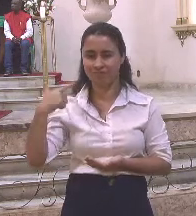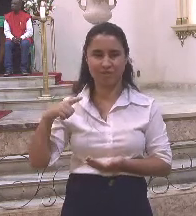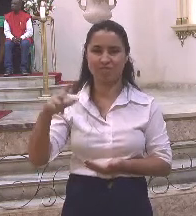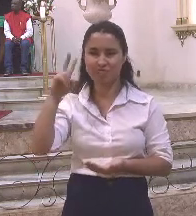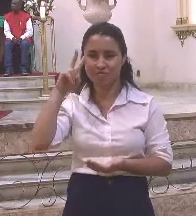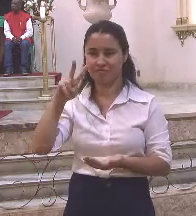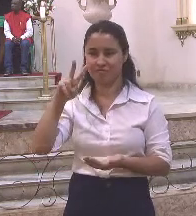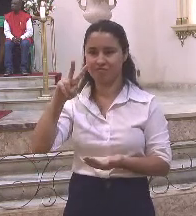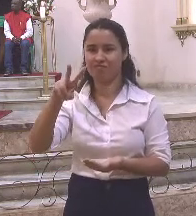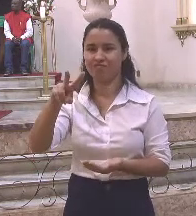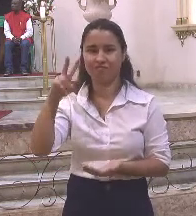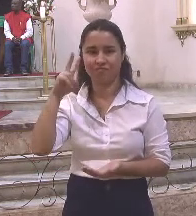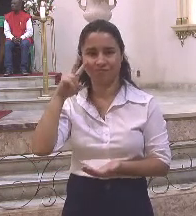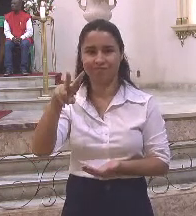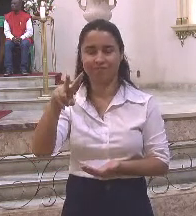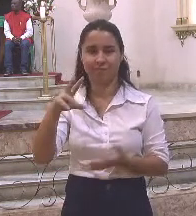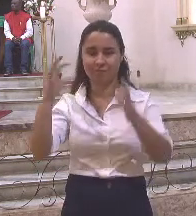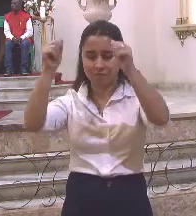esse respeito.